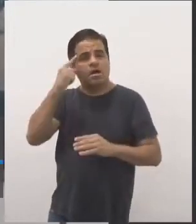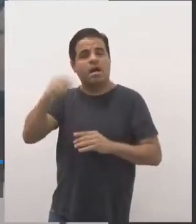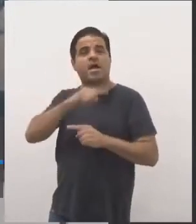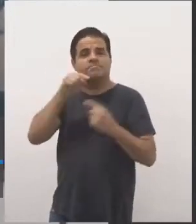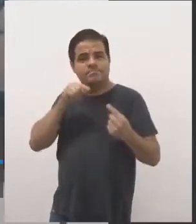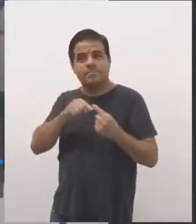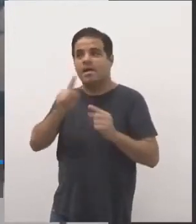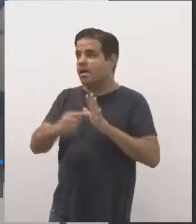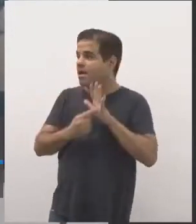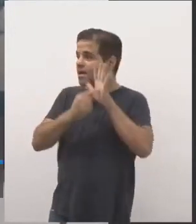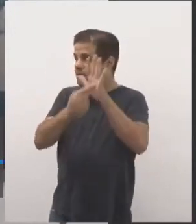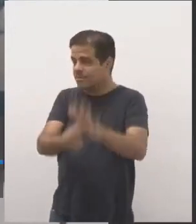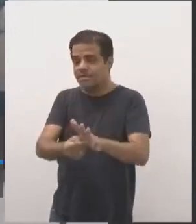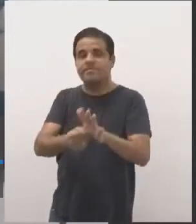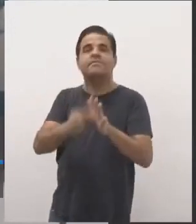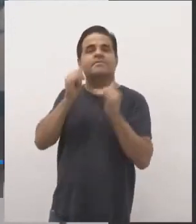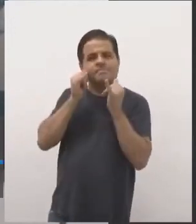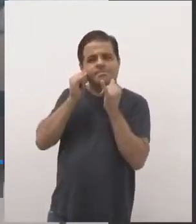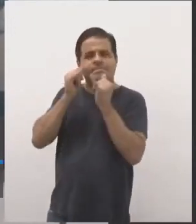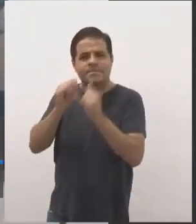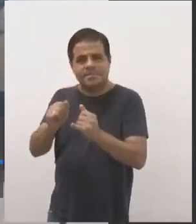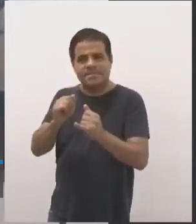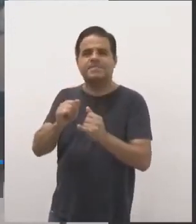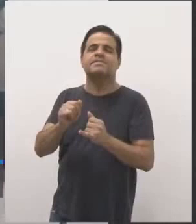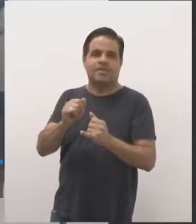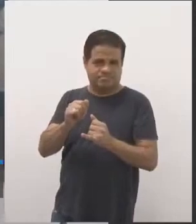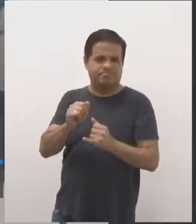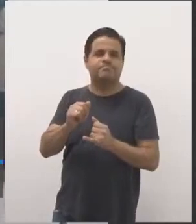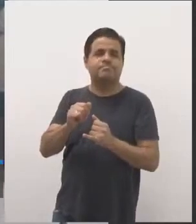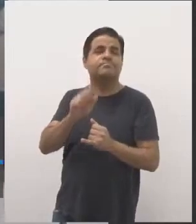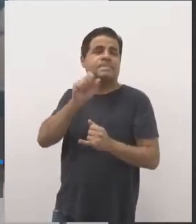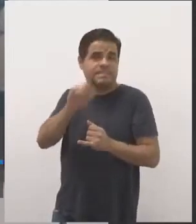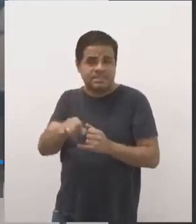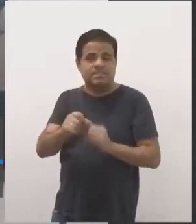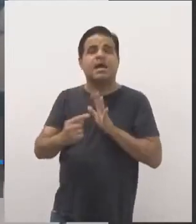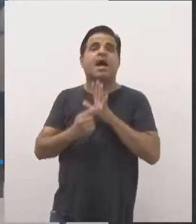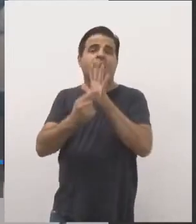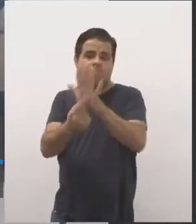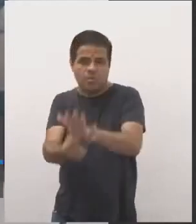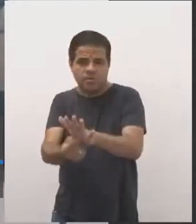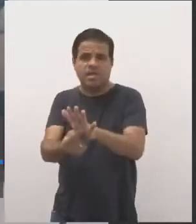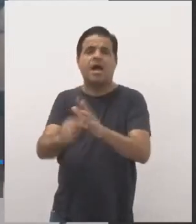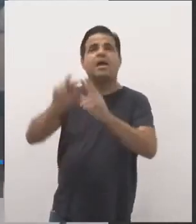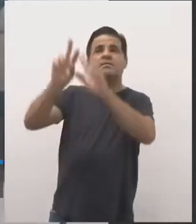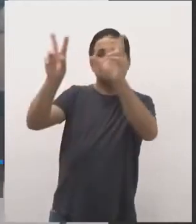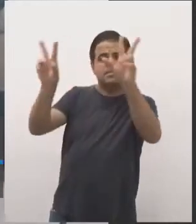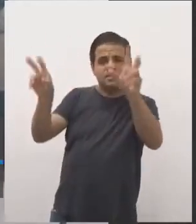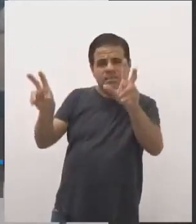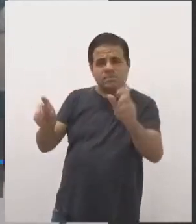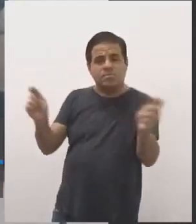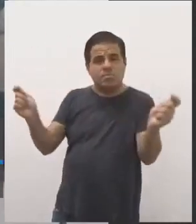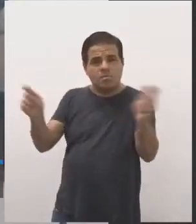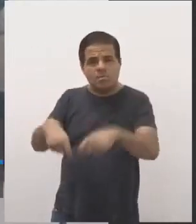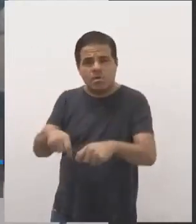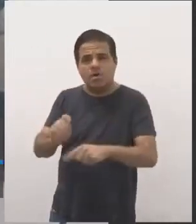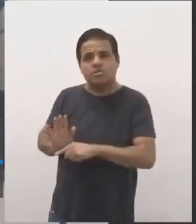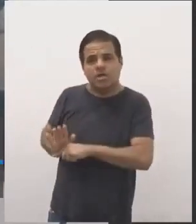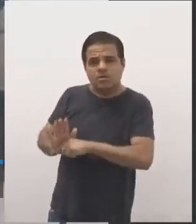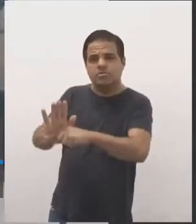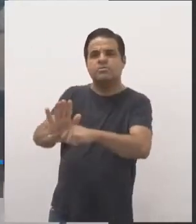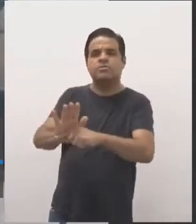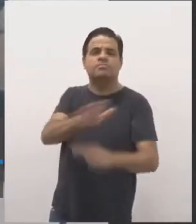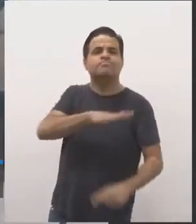é a prevenção. Então, se abordarmos esses assuntos, pode favorecer